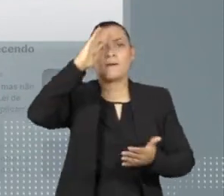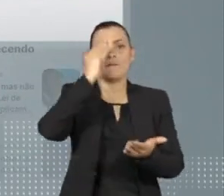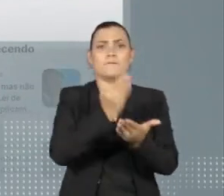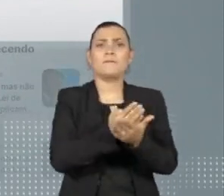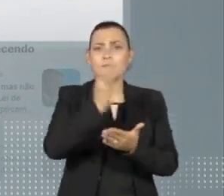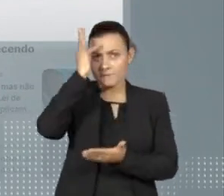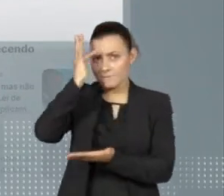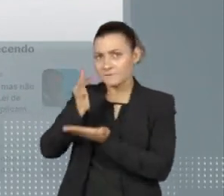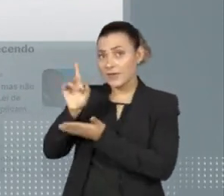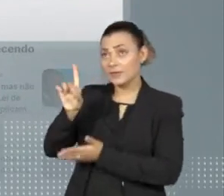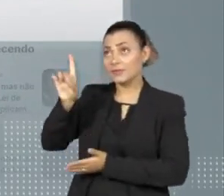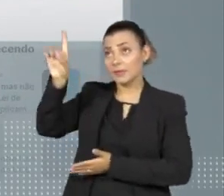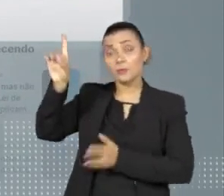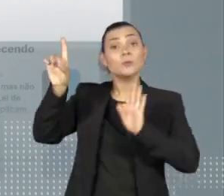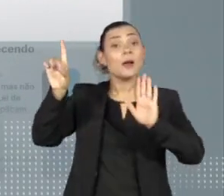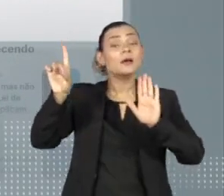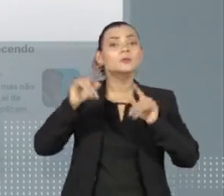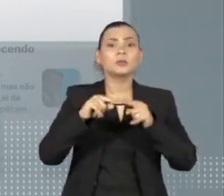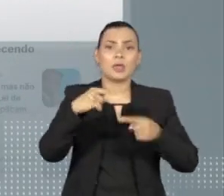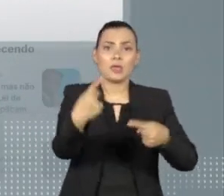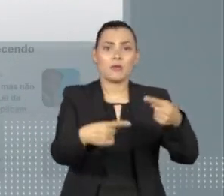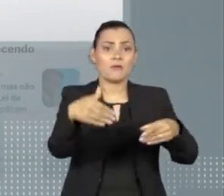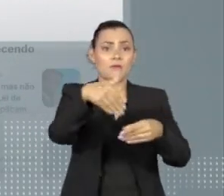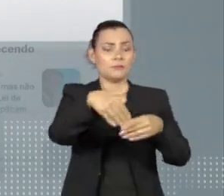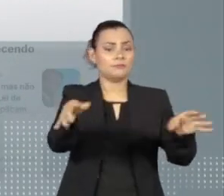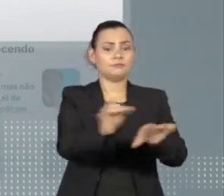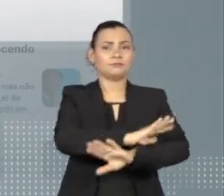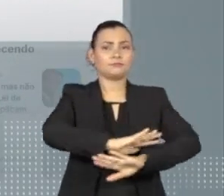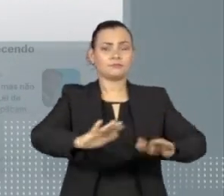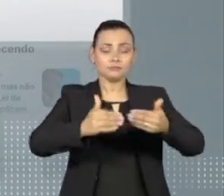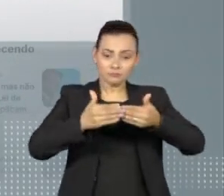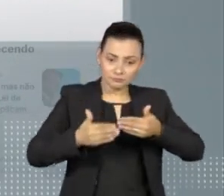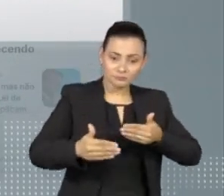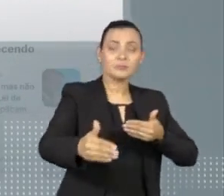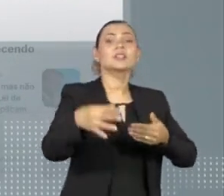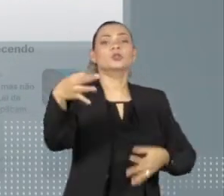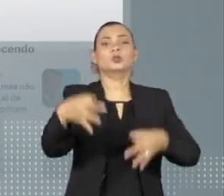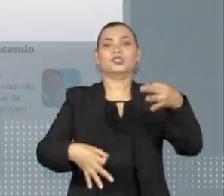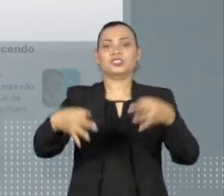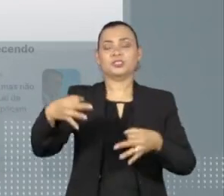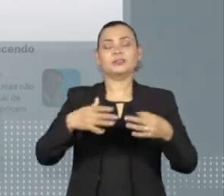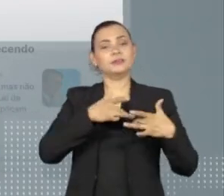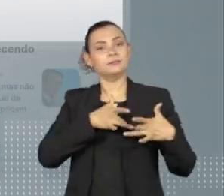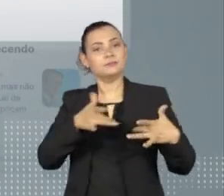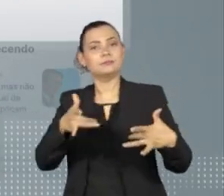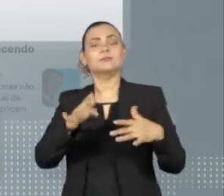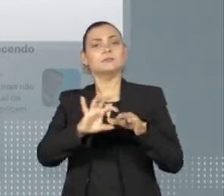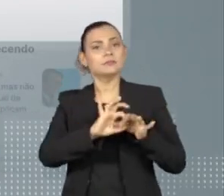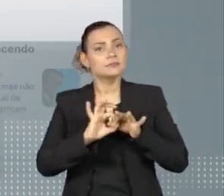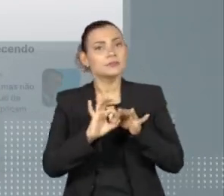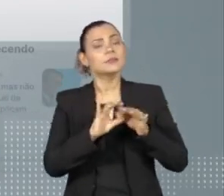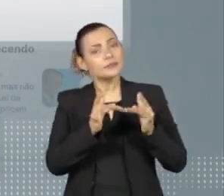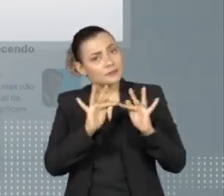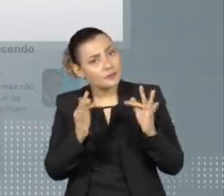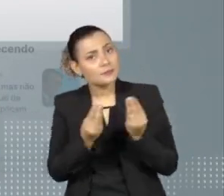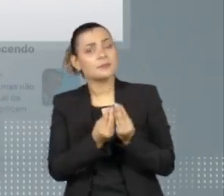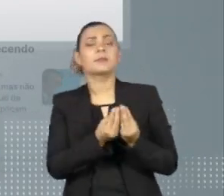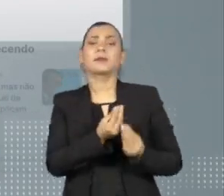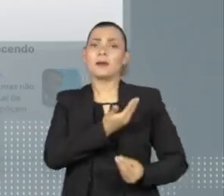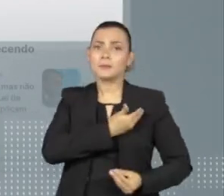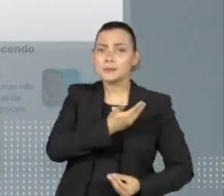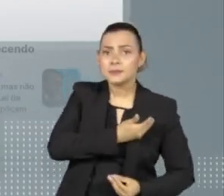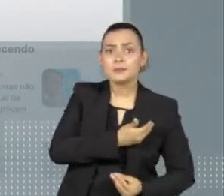permanece depois das eleições assim os valores morais a justiça A fraternidade a amizade a família